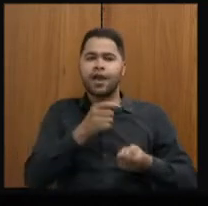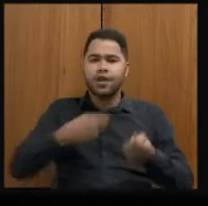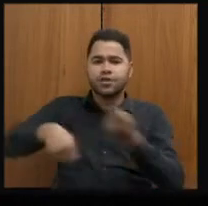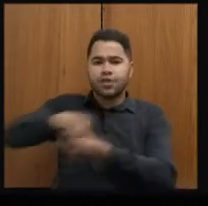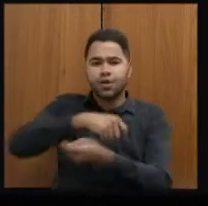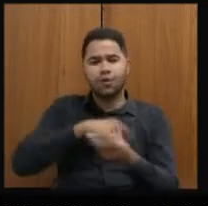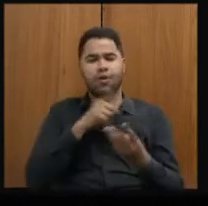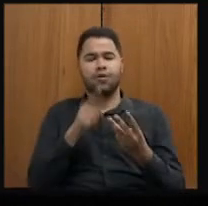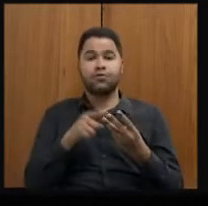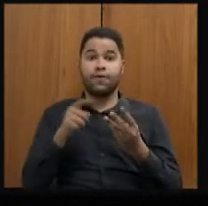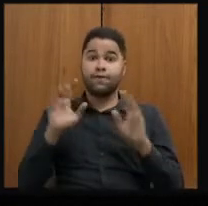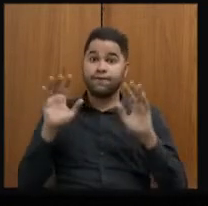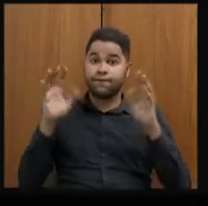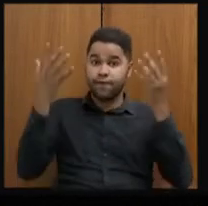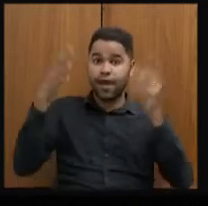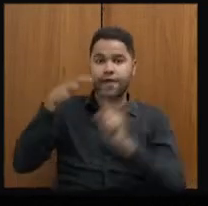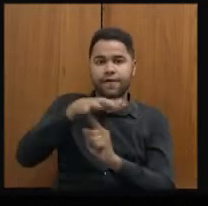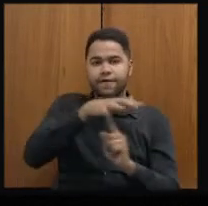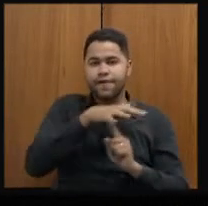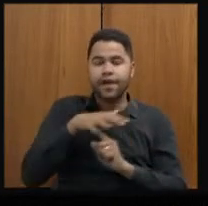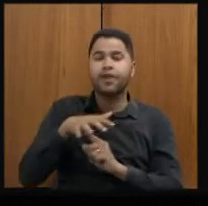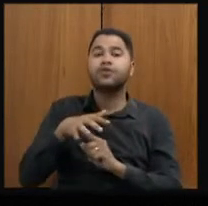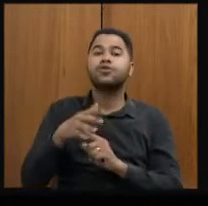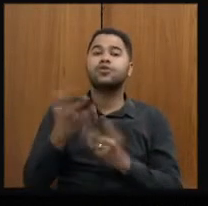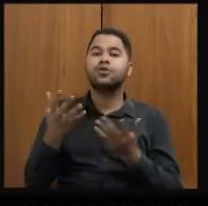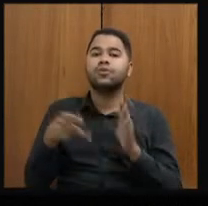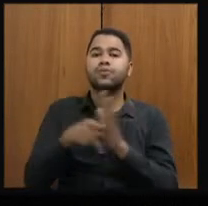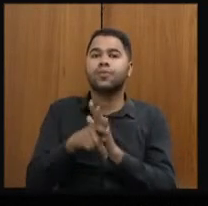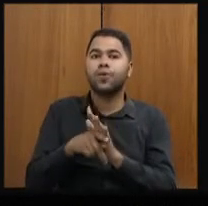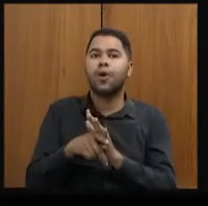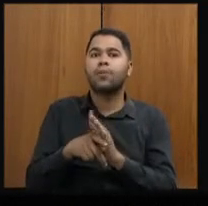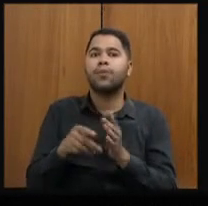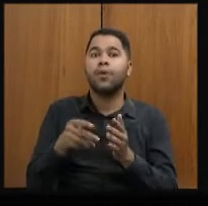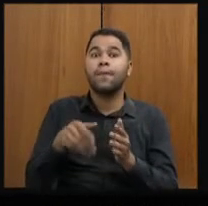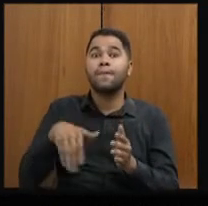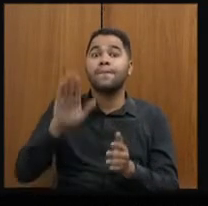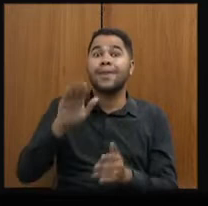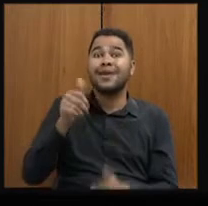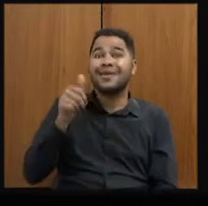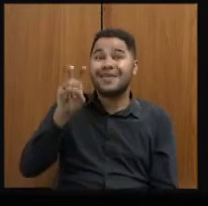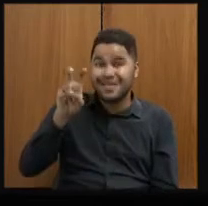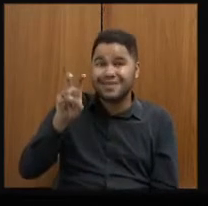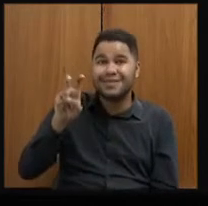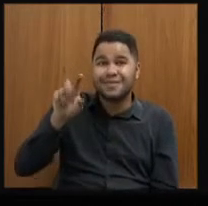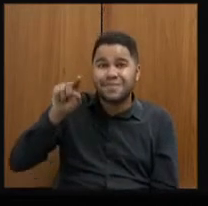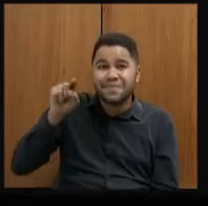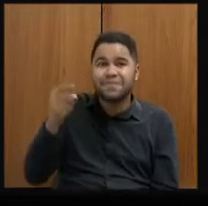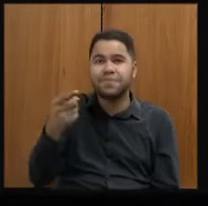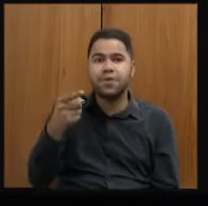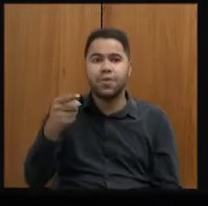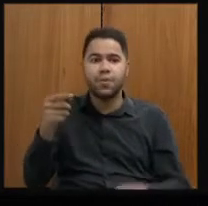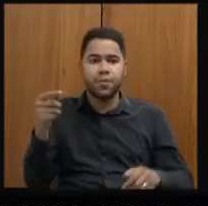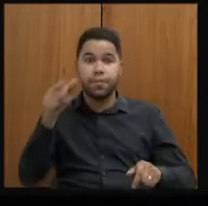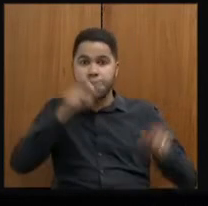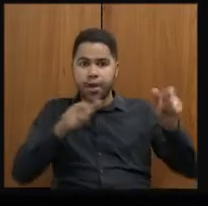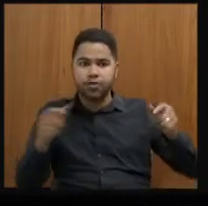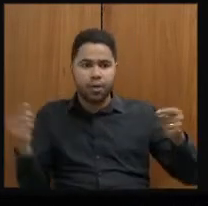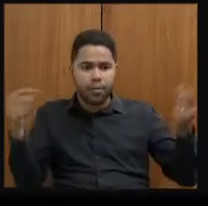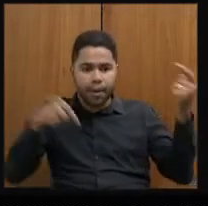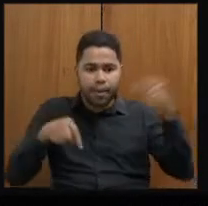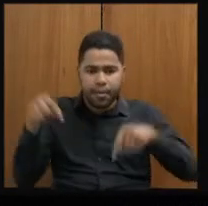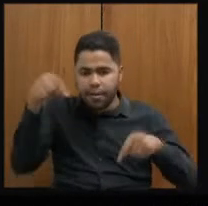foram movimentados mais de 230 milhões passaram por lá mais de 15 mil produtores então a expor café realmente